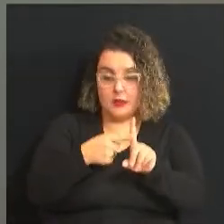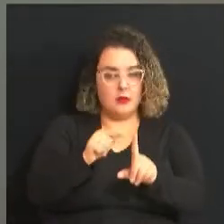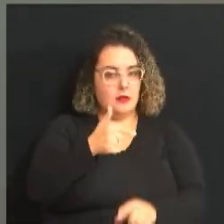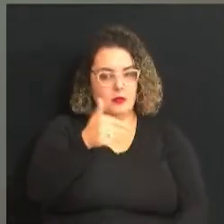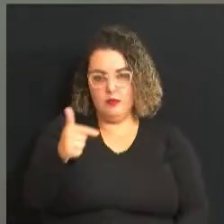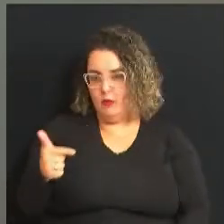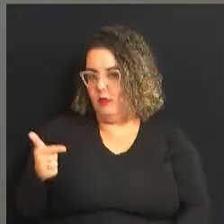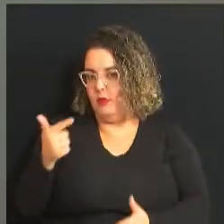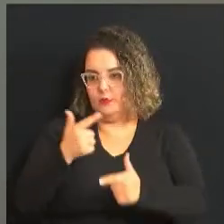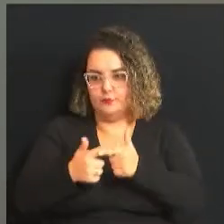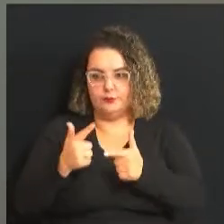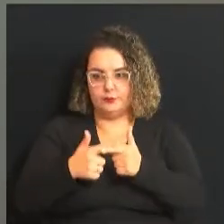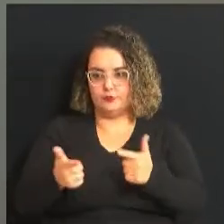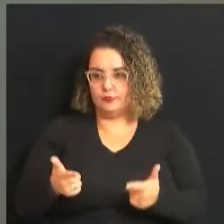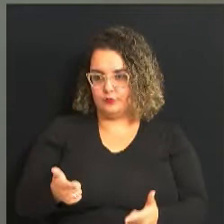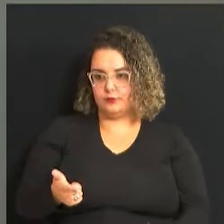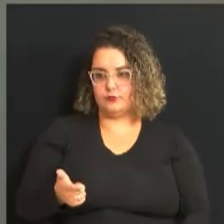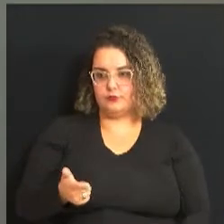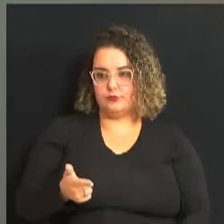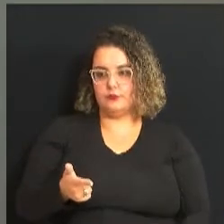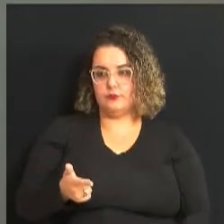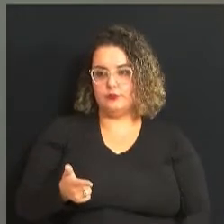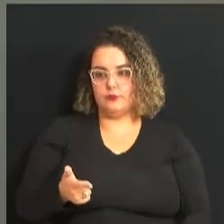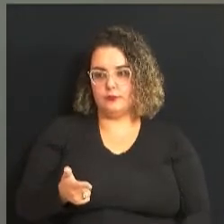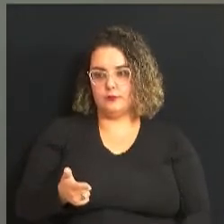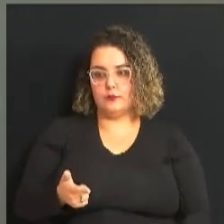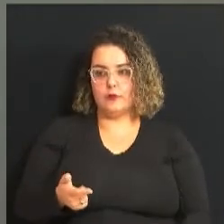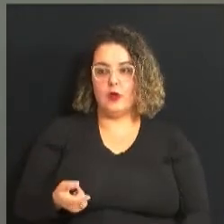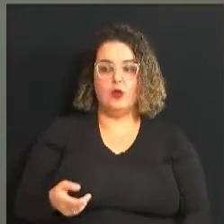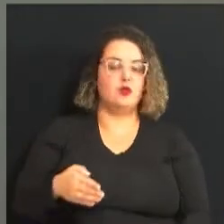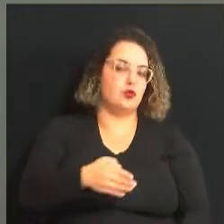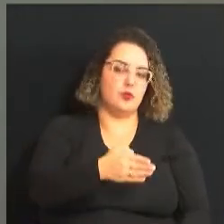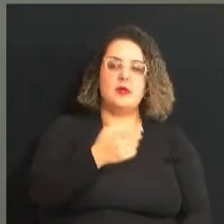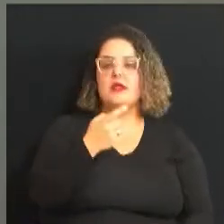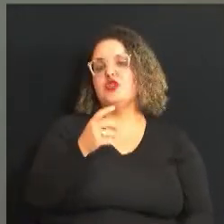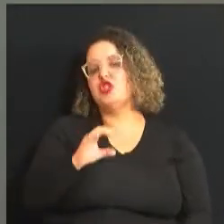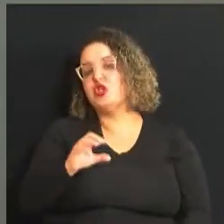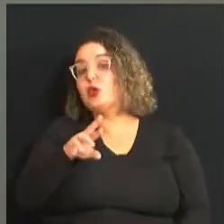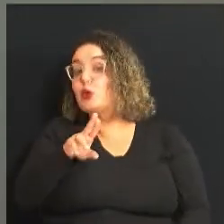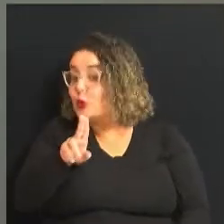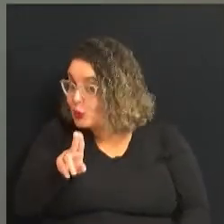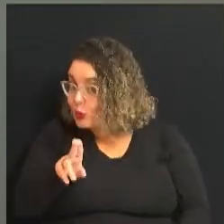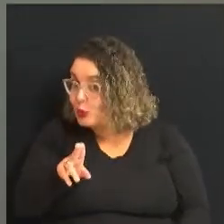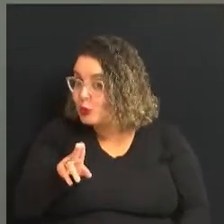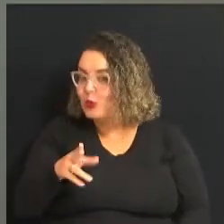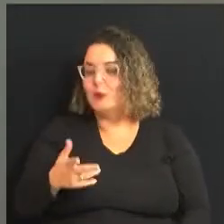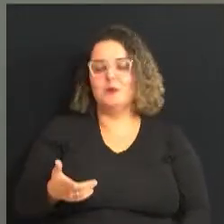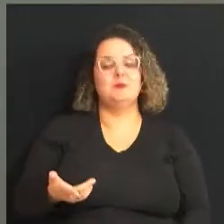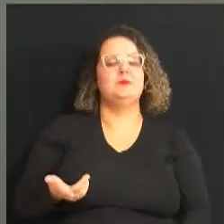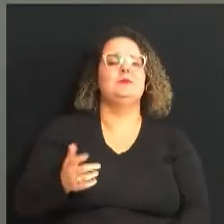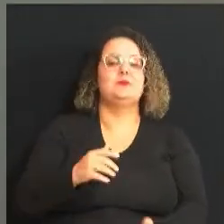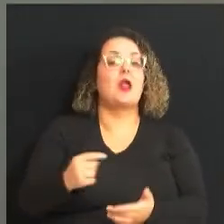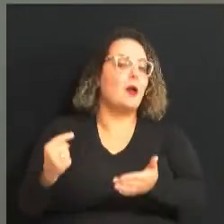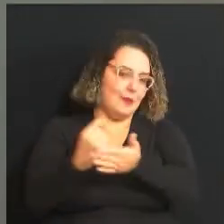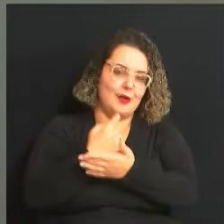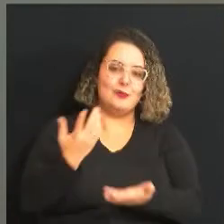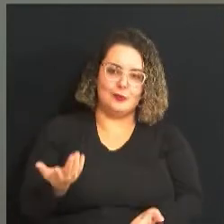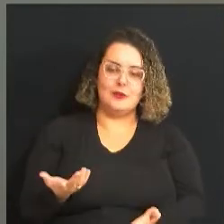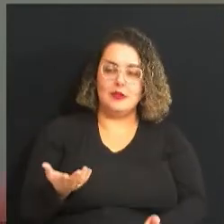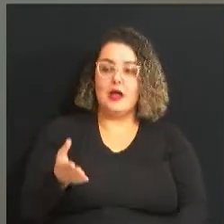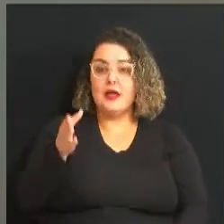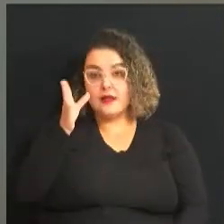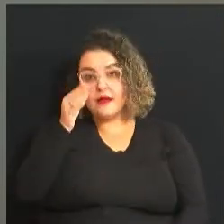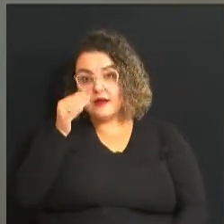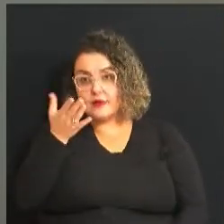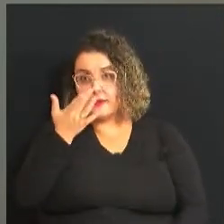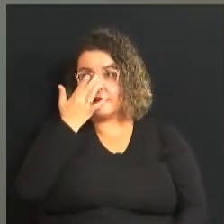uso do peixe cru. Isso aí é uma coisa que todo mundo pergunta e é bem curioso, porque